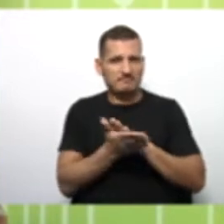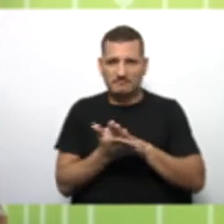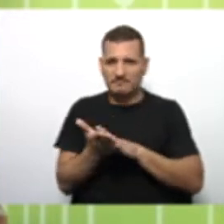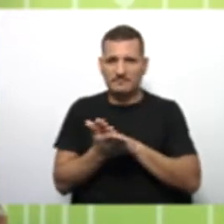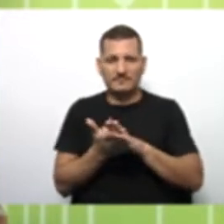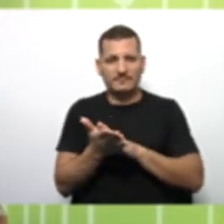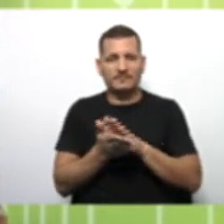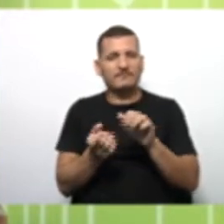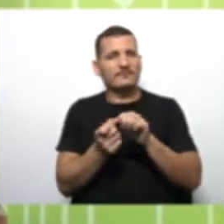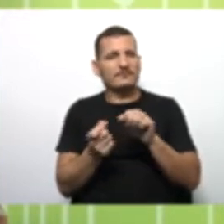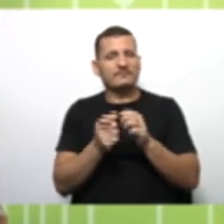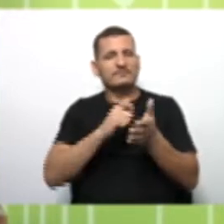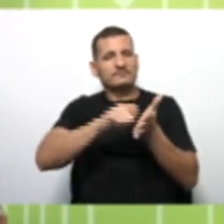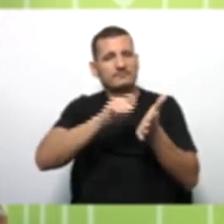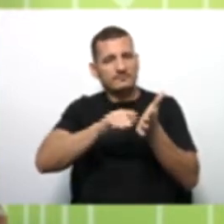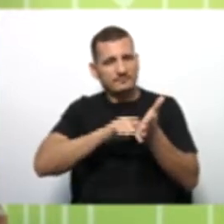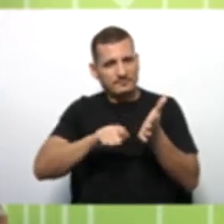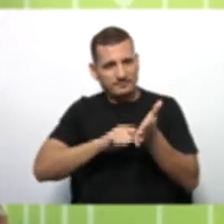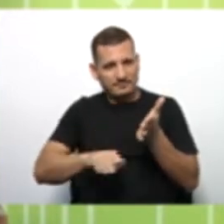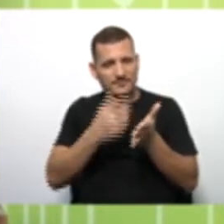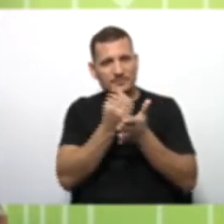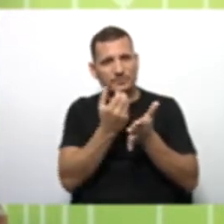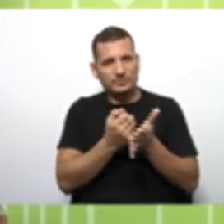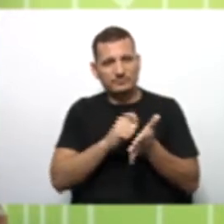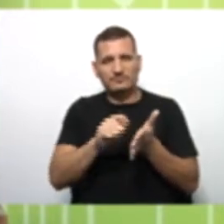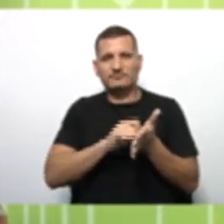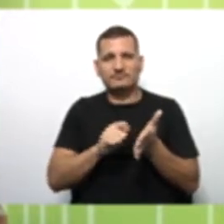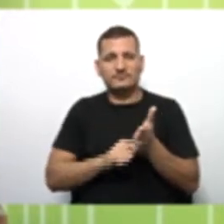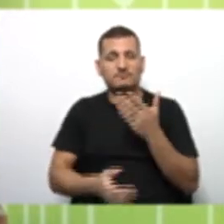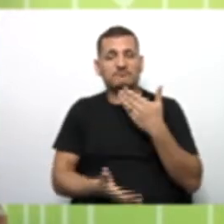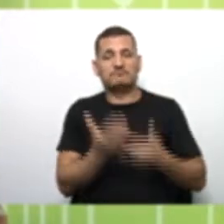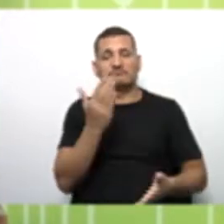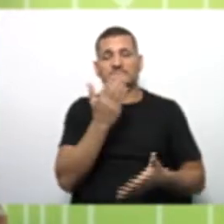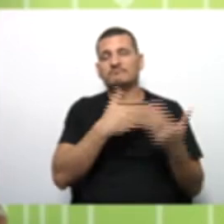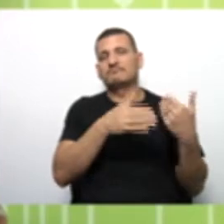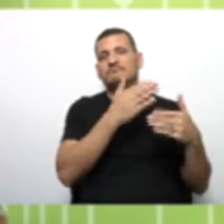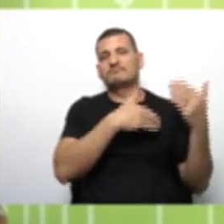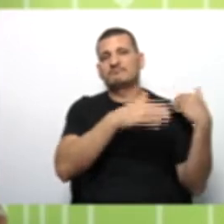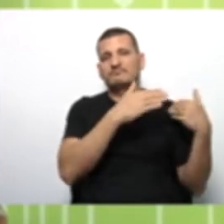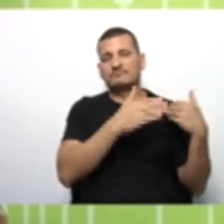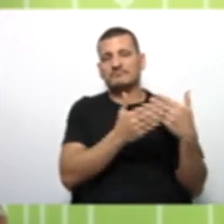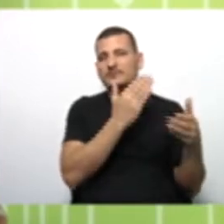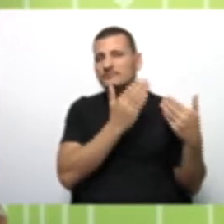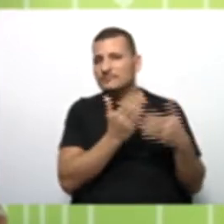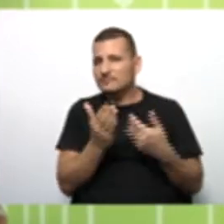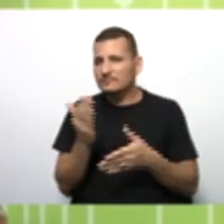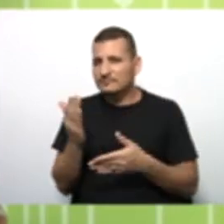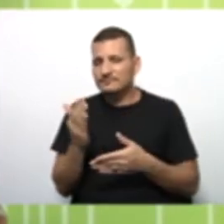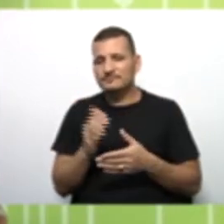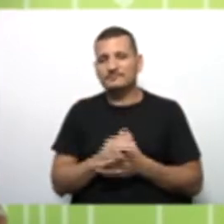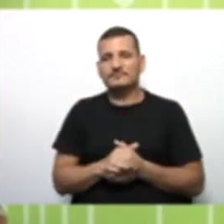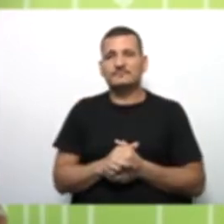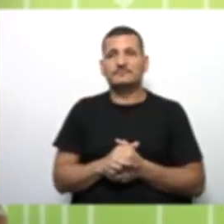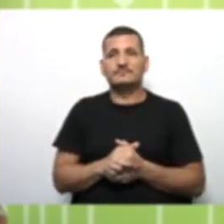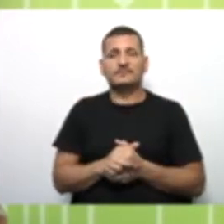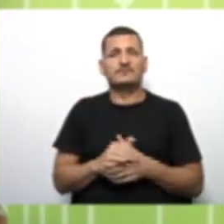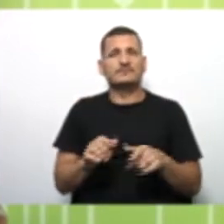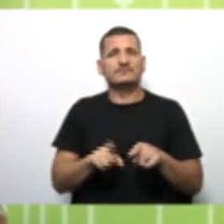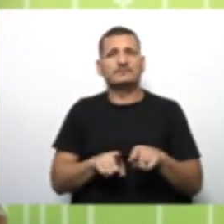no dia a dia, não é isso? Aí anotava a musiquinha lá que gostava mais. Hoje eu não conheço mais